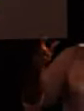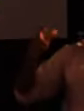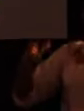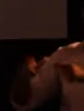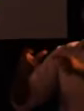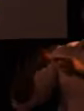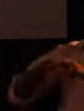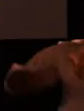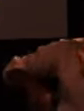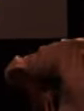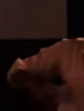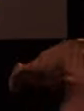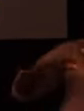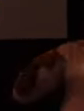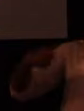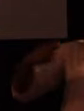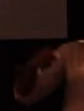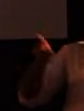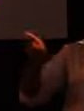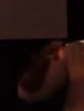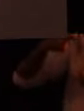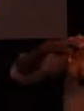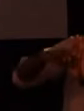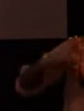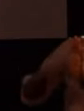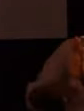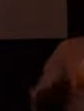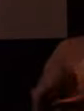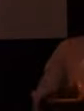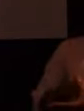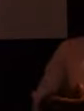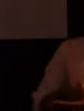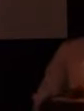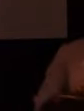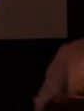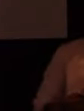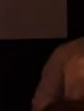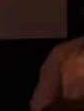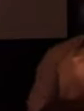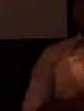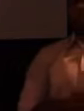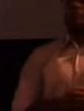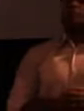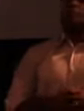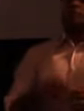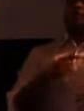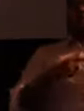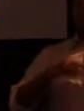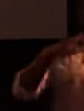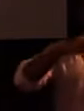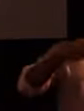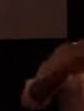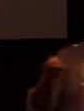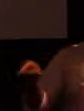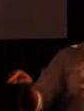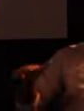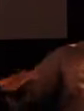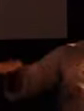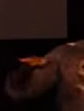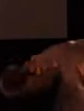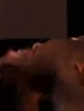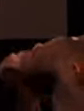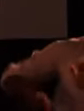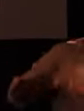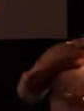tem que ser maior, os parâmetros são mais restritivos. Os padrões de ocupação são diferentes na cidade e